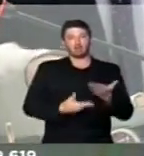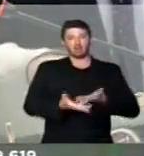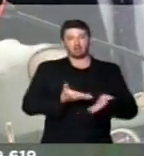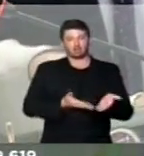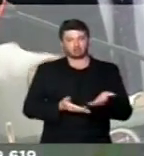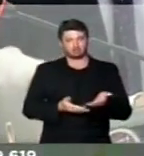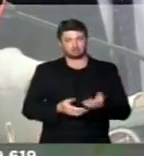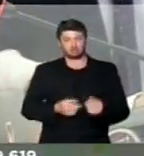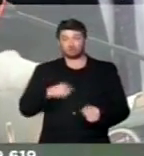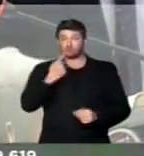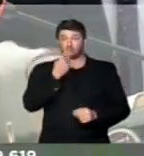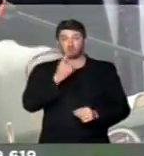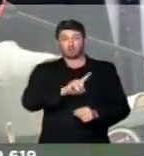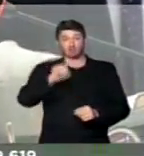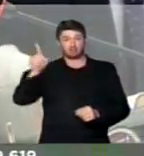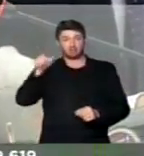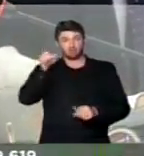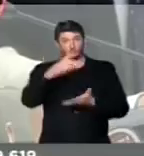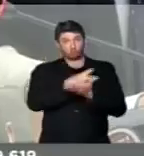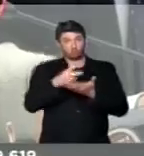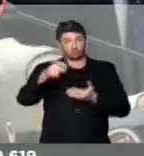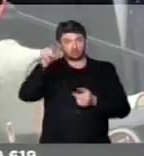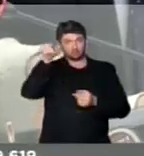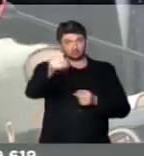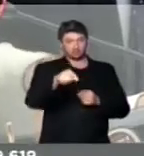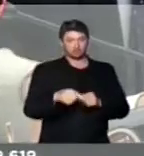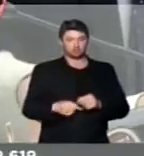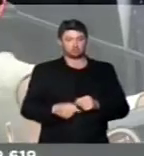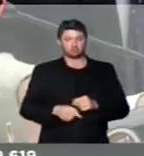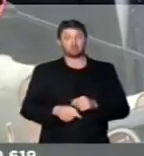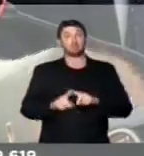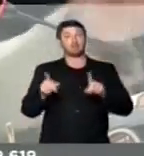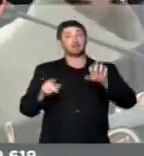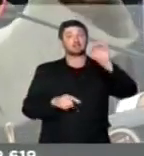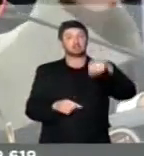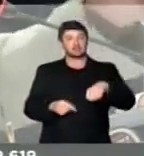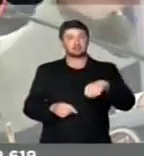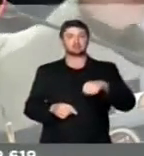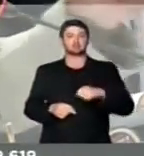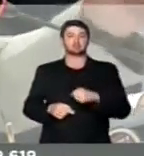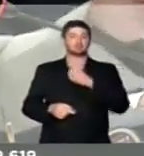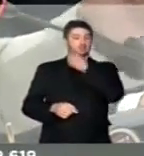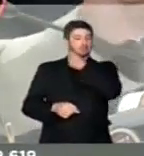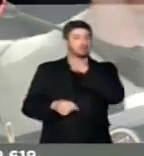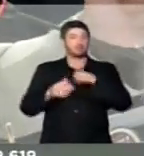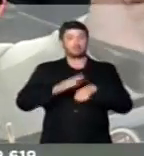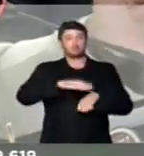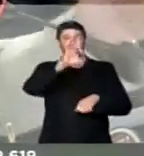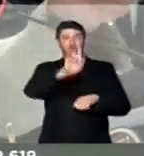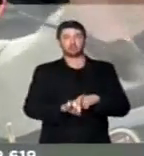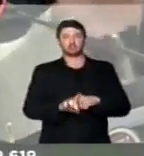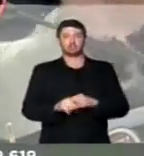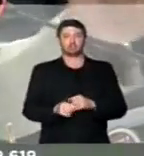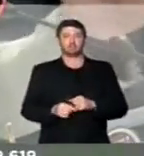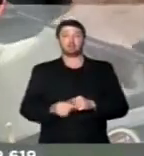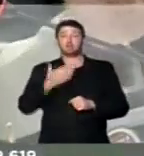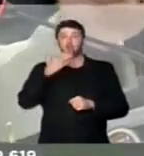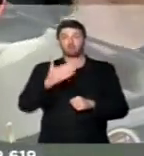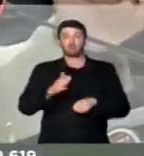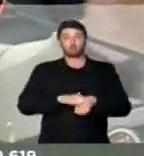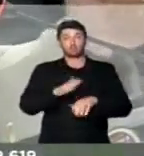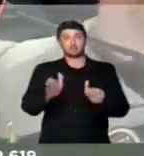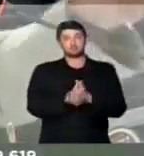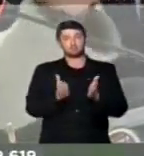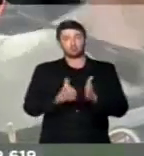O nosso não a esse impeachment é um sim a mais direitos. E os mais pobres